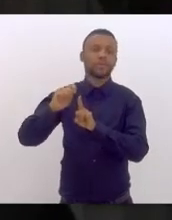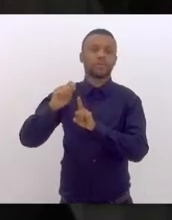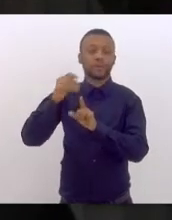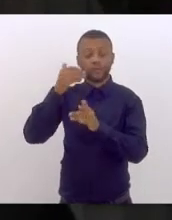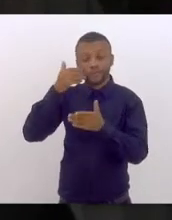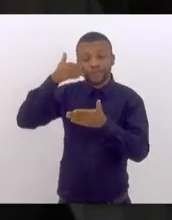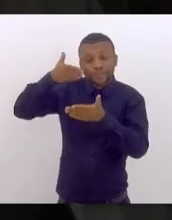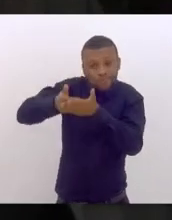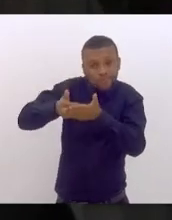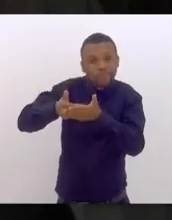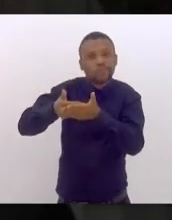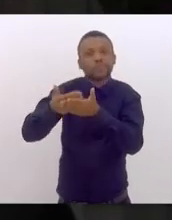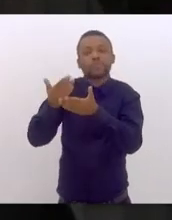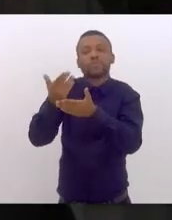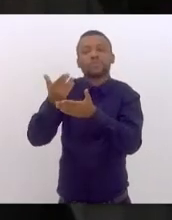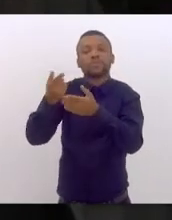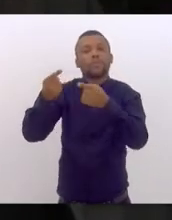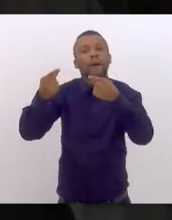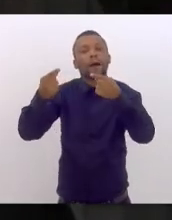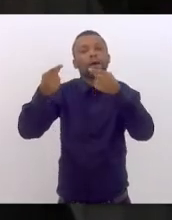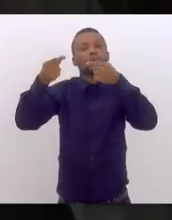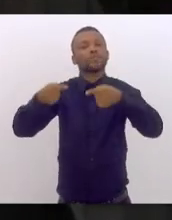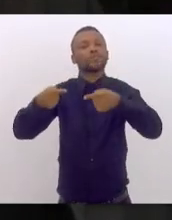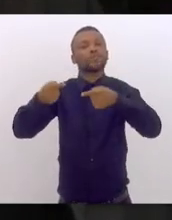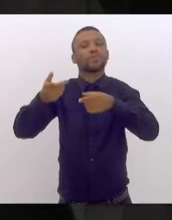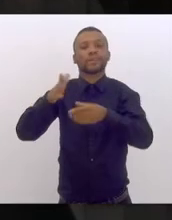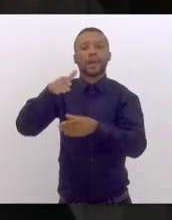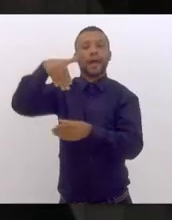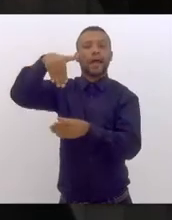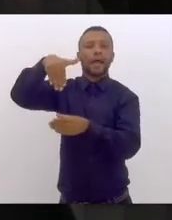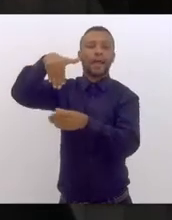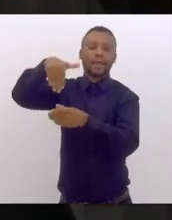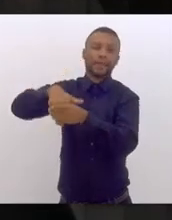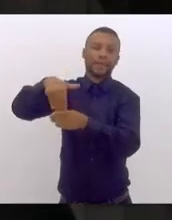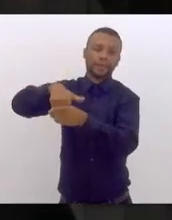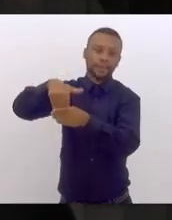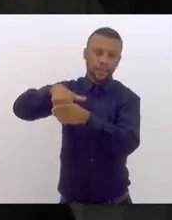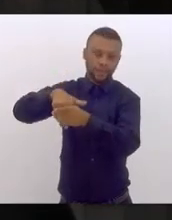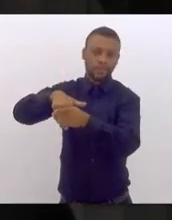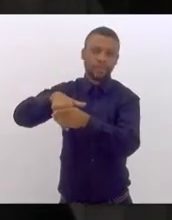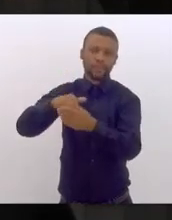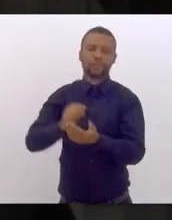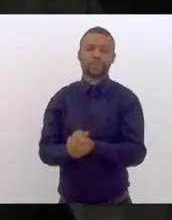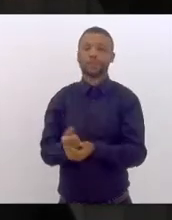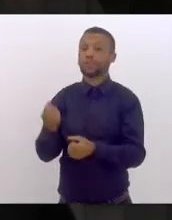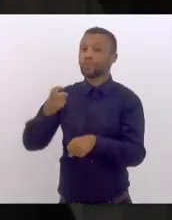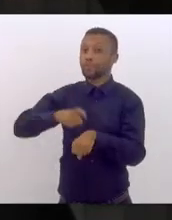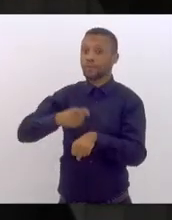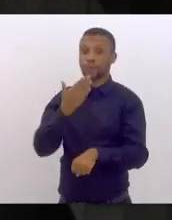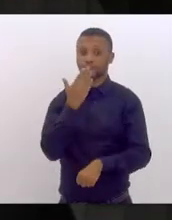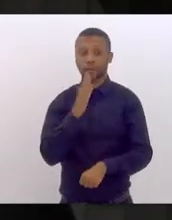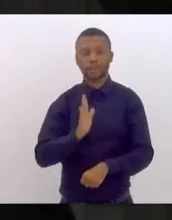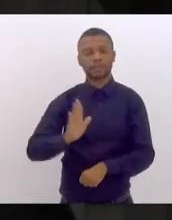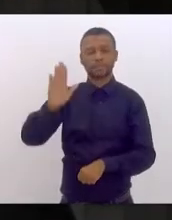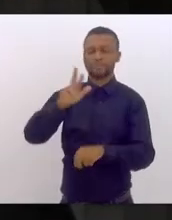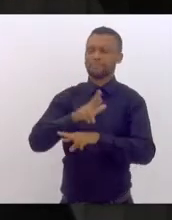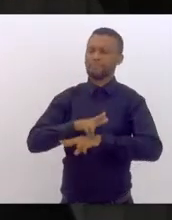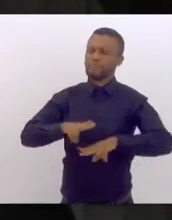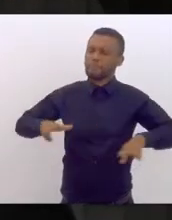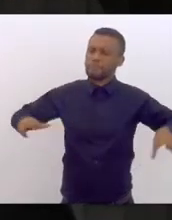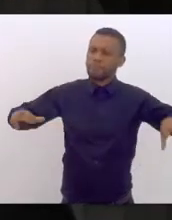pleito eleitoral e onde as candidaturas dos mais diversos